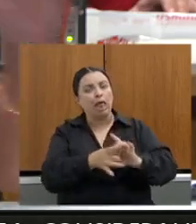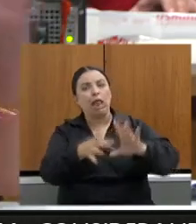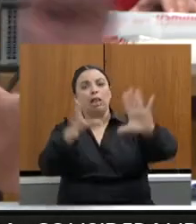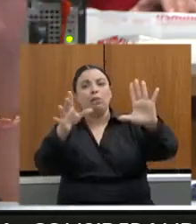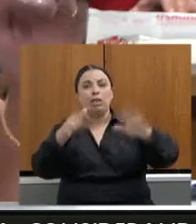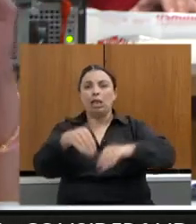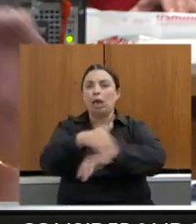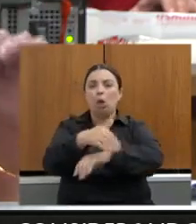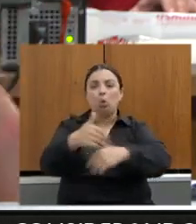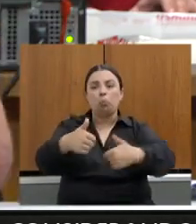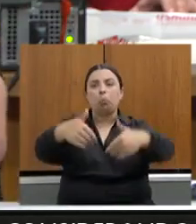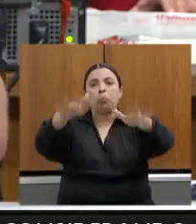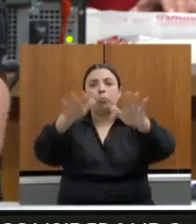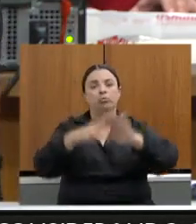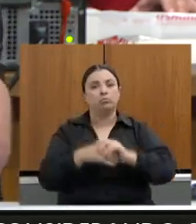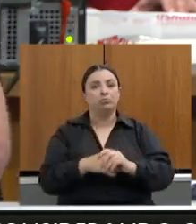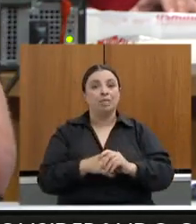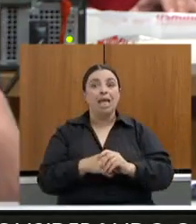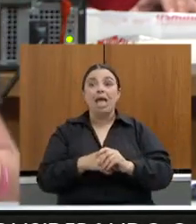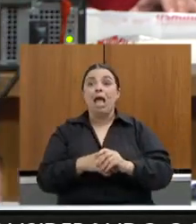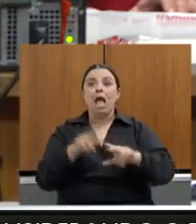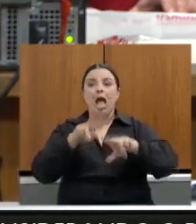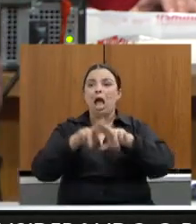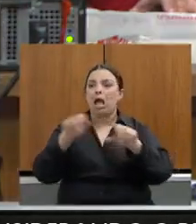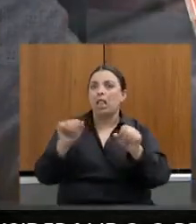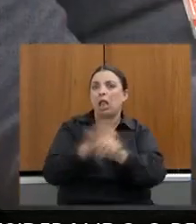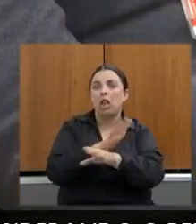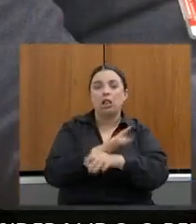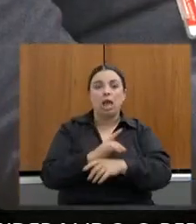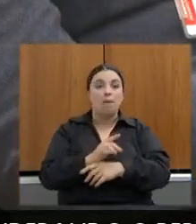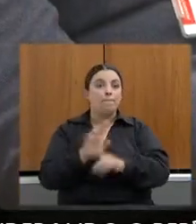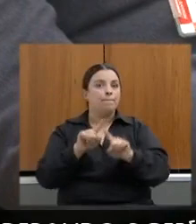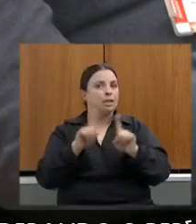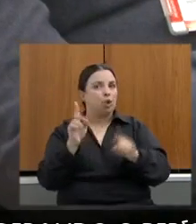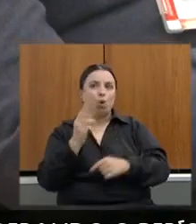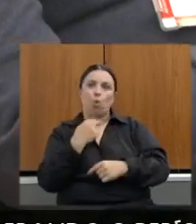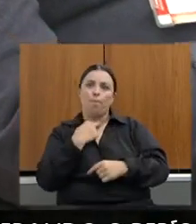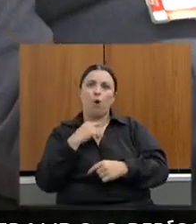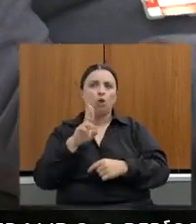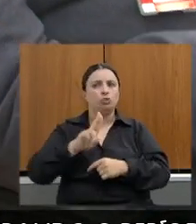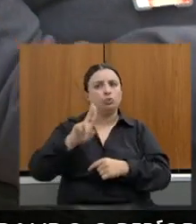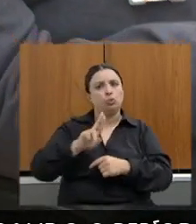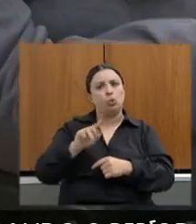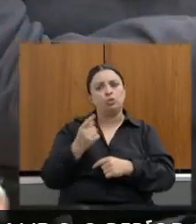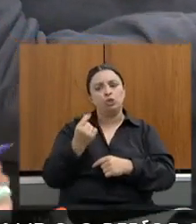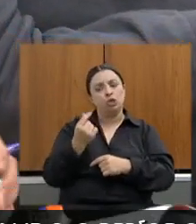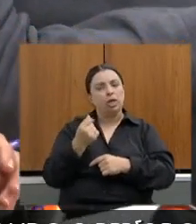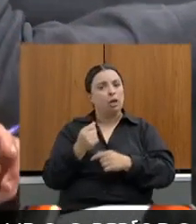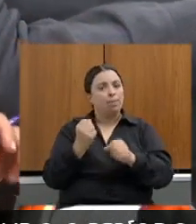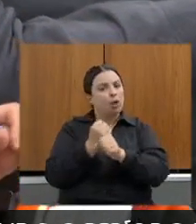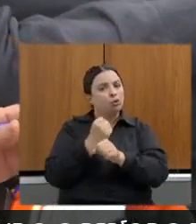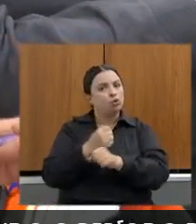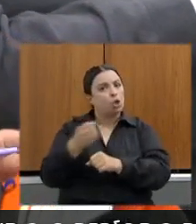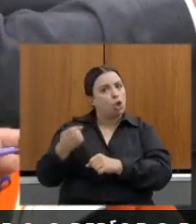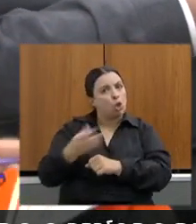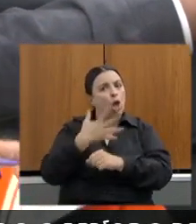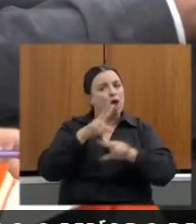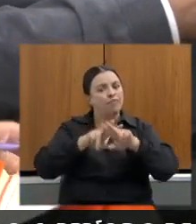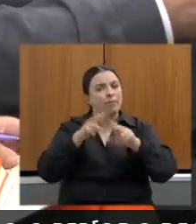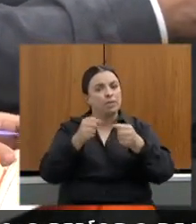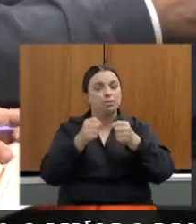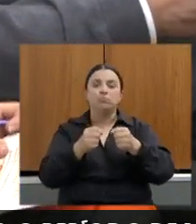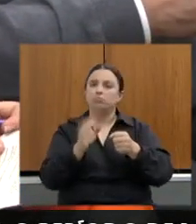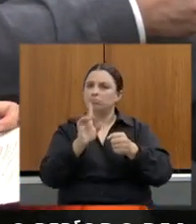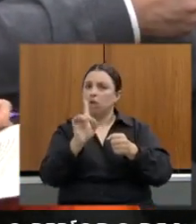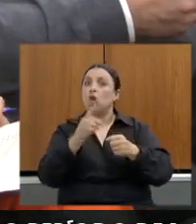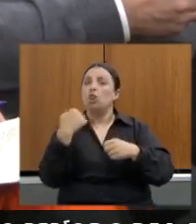as cadeias estão lotadas não não podemos utilizar nem um real para construção de novas vagas nós usamos sim construir muitos